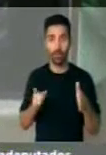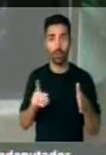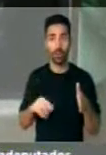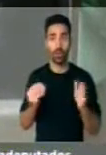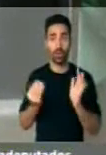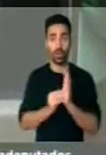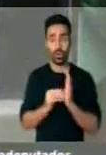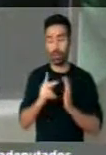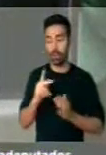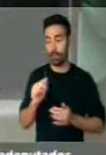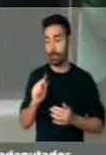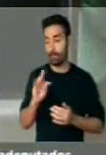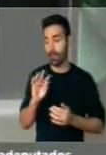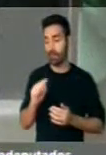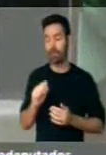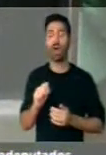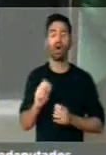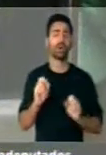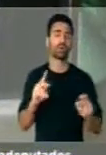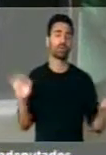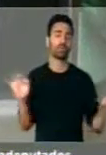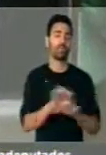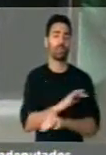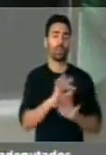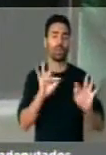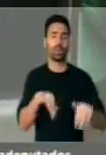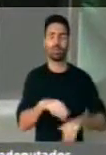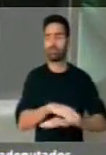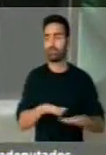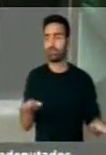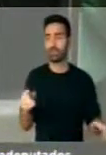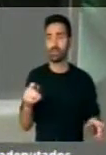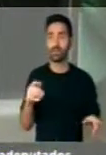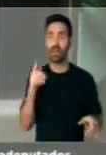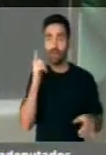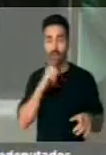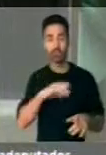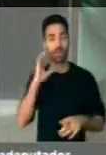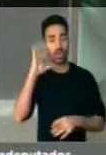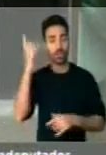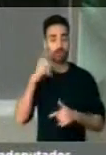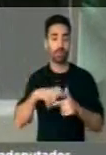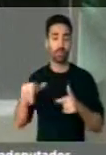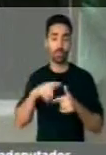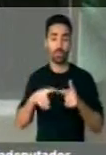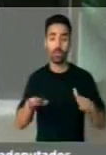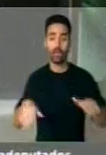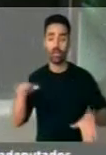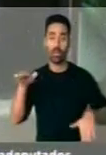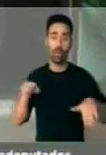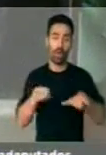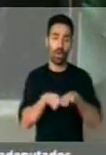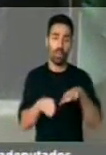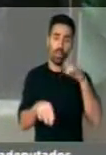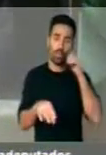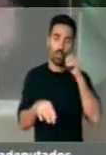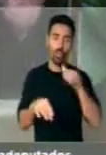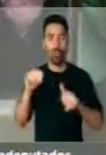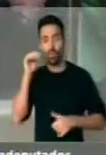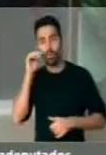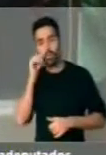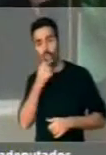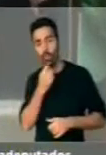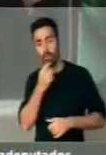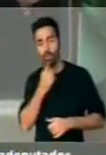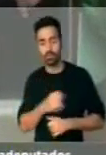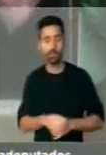pauta como se isso fosse bastante para resolver o problema da igualdade que hoje permeia pela sociedade brasileira. Isso